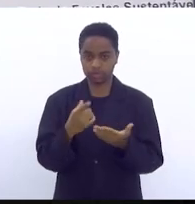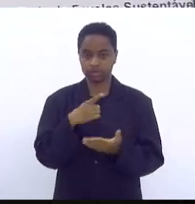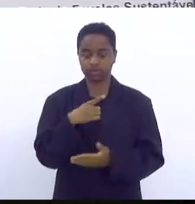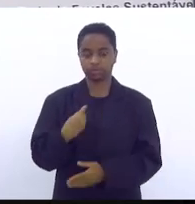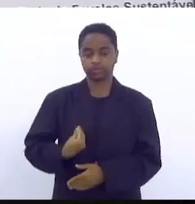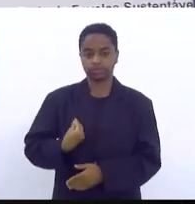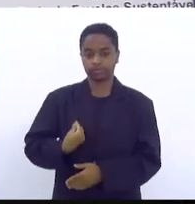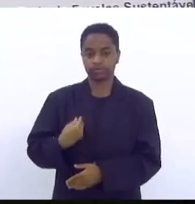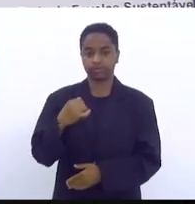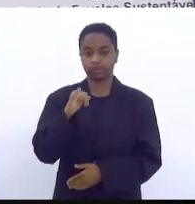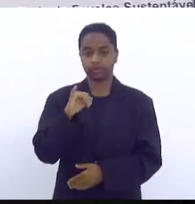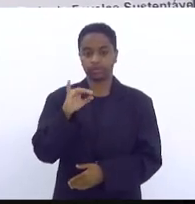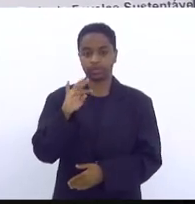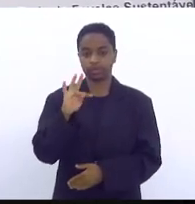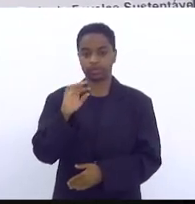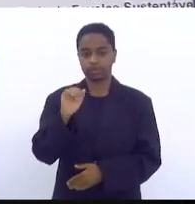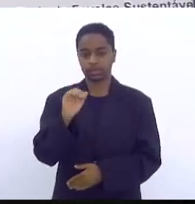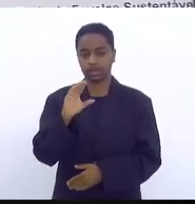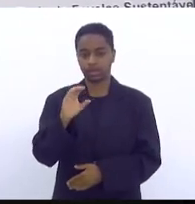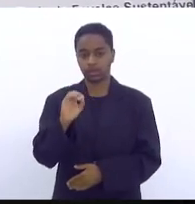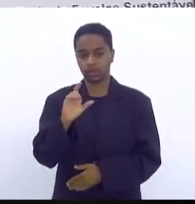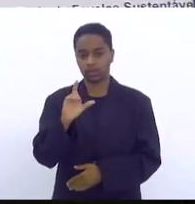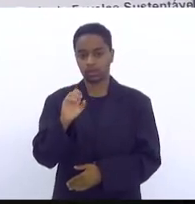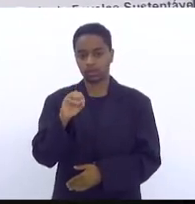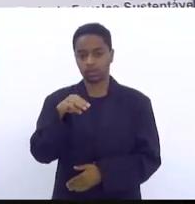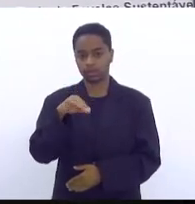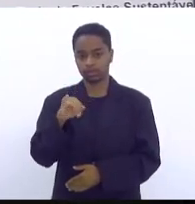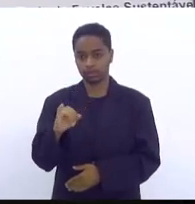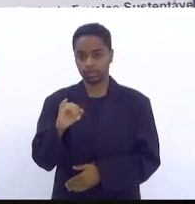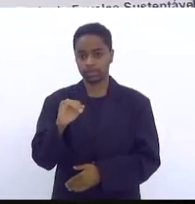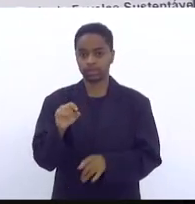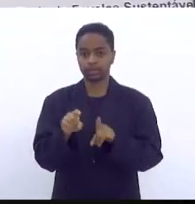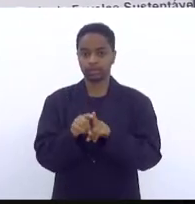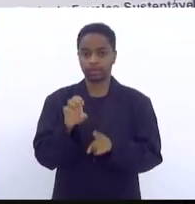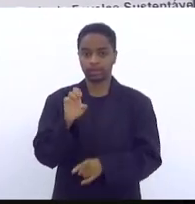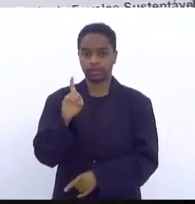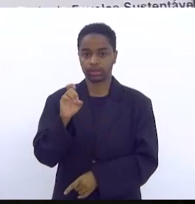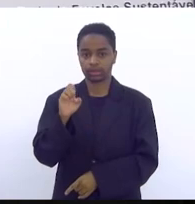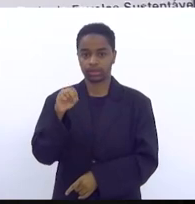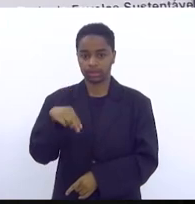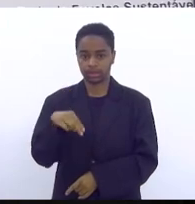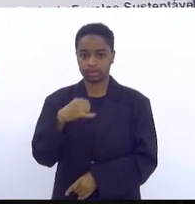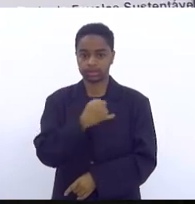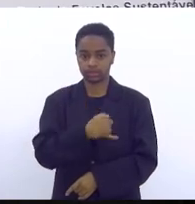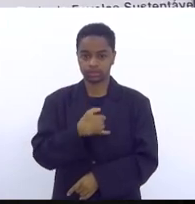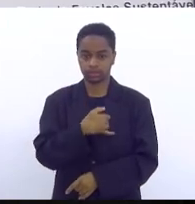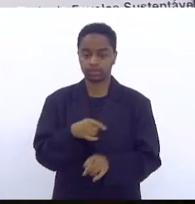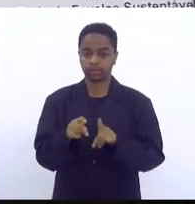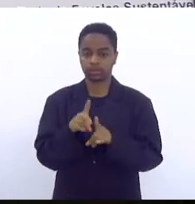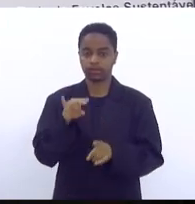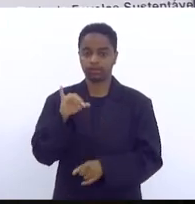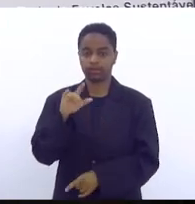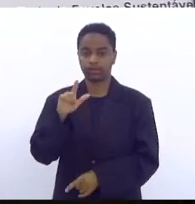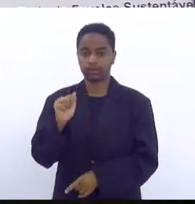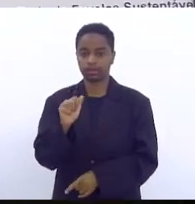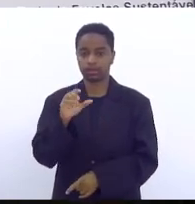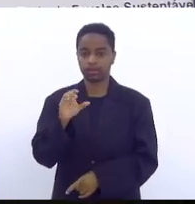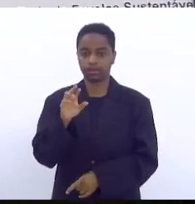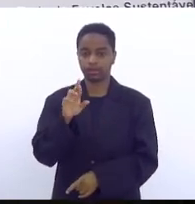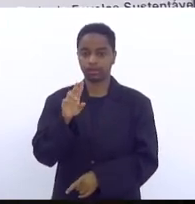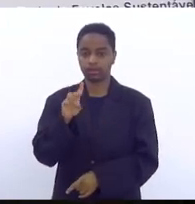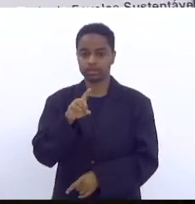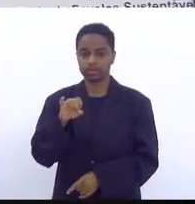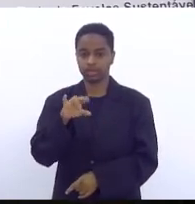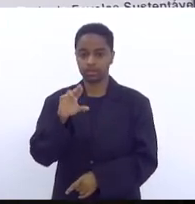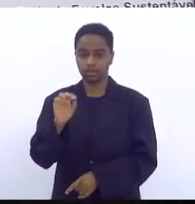presentes Itacolomi eh Éden de São João de Meriti Vila Cruzeiro Morro dos